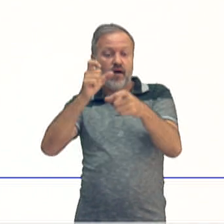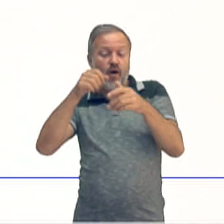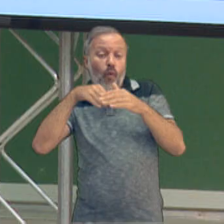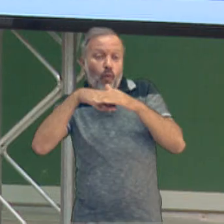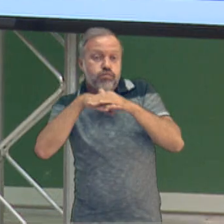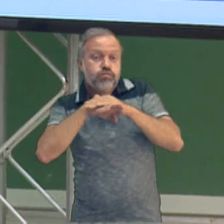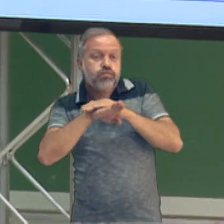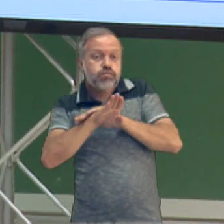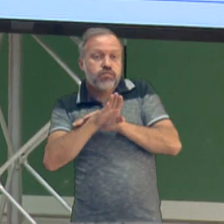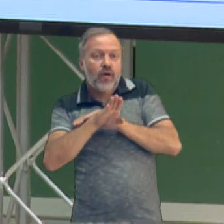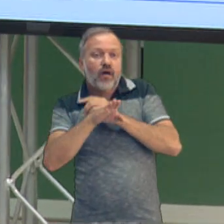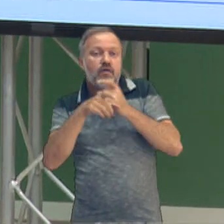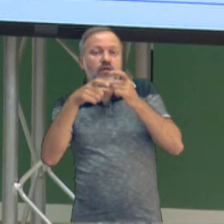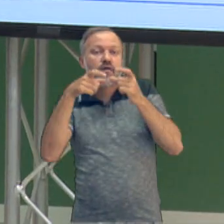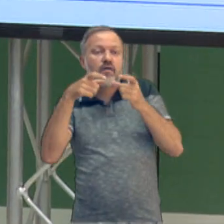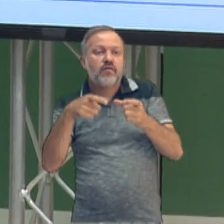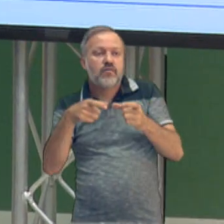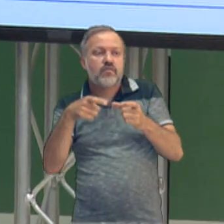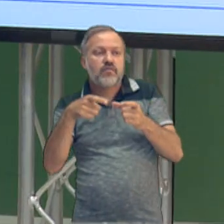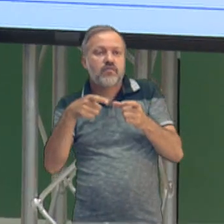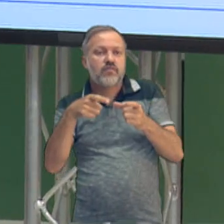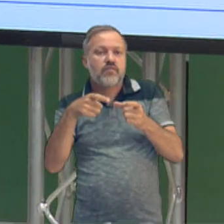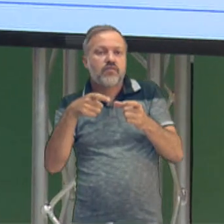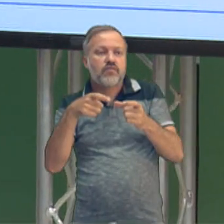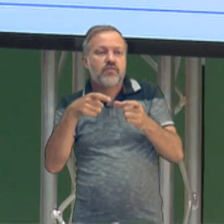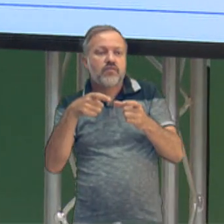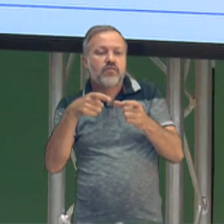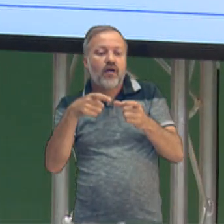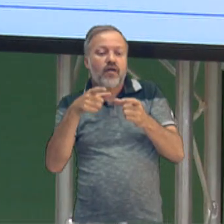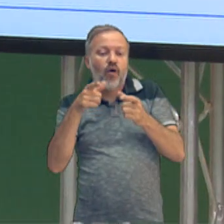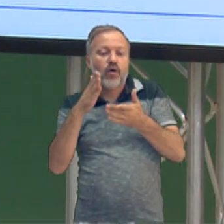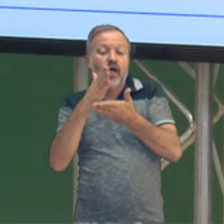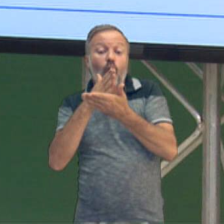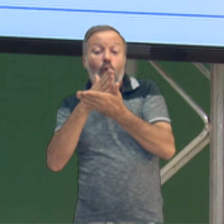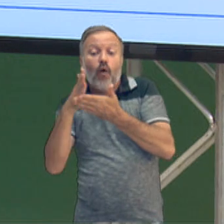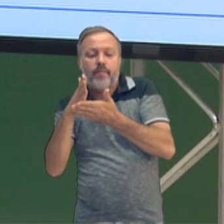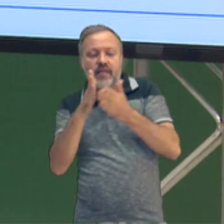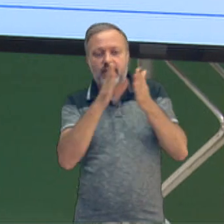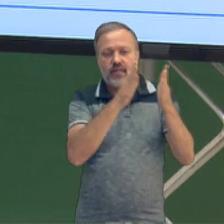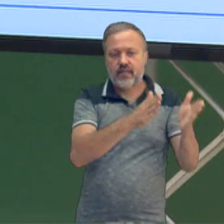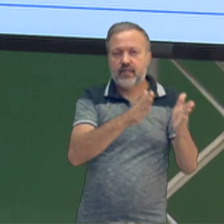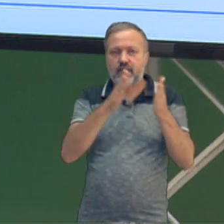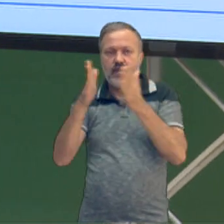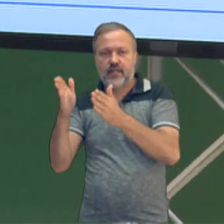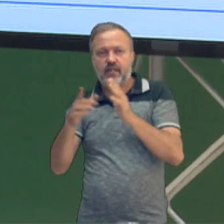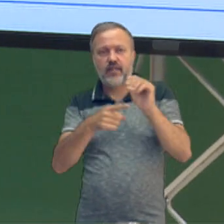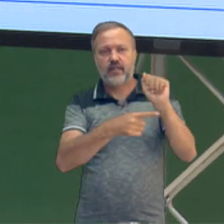são respectivamente. Então, qual que é a minha fonte primária e qual que é a minha reserva energética?